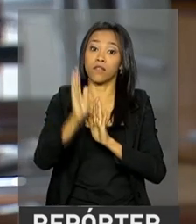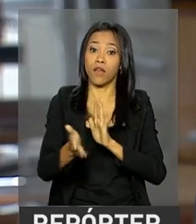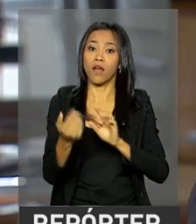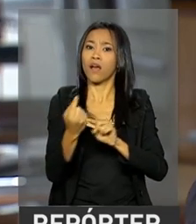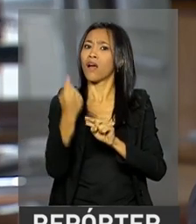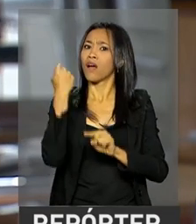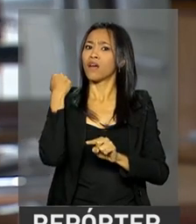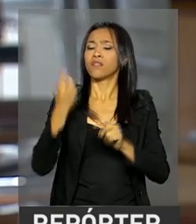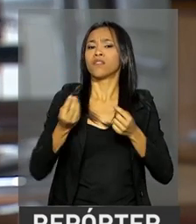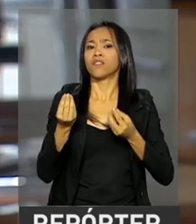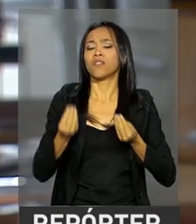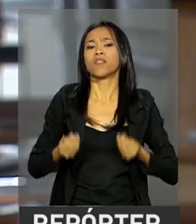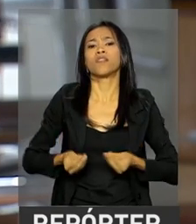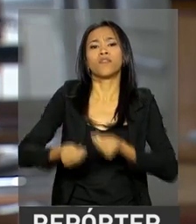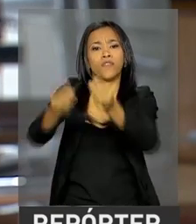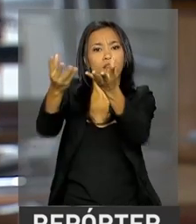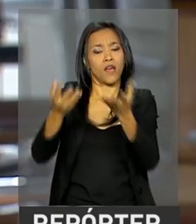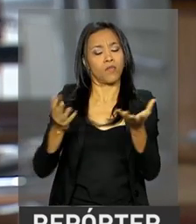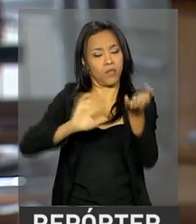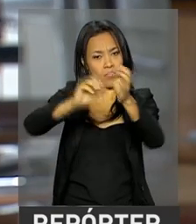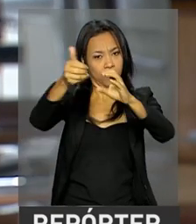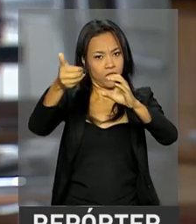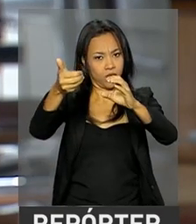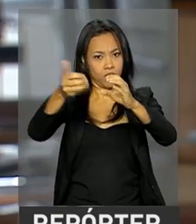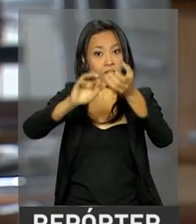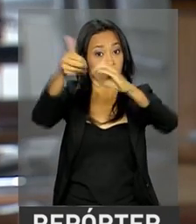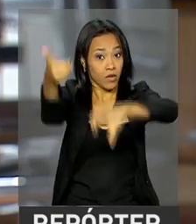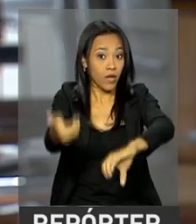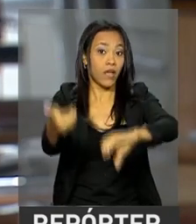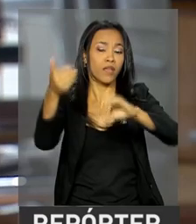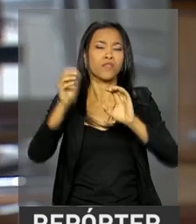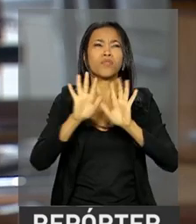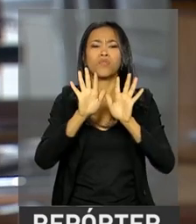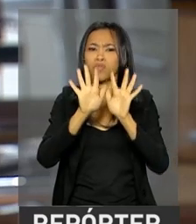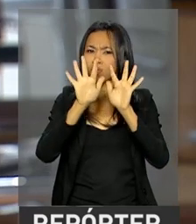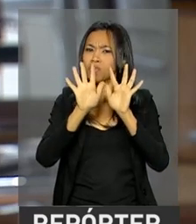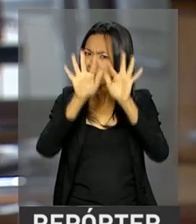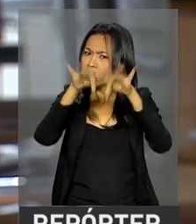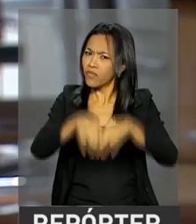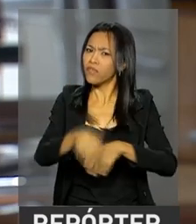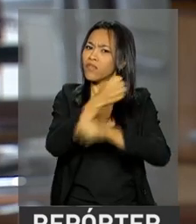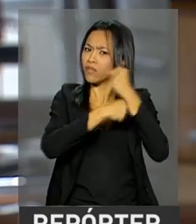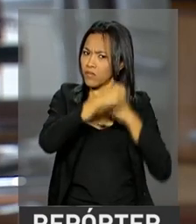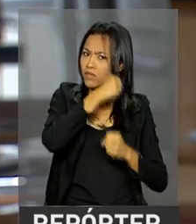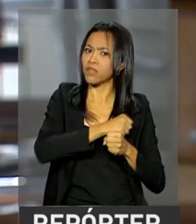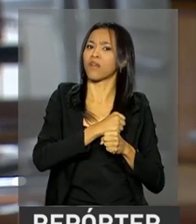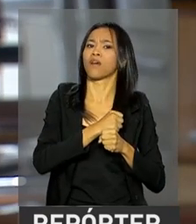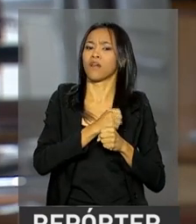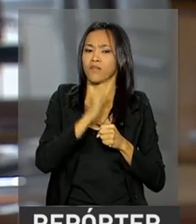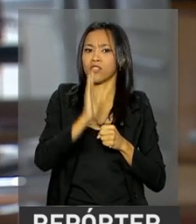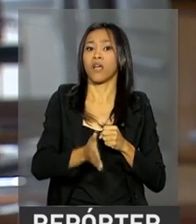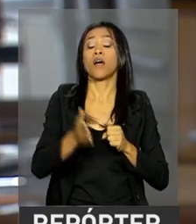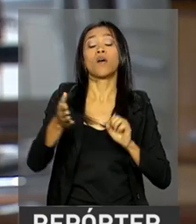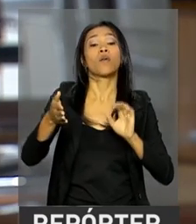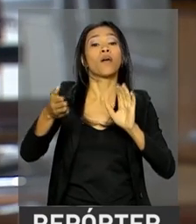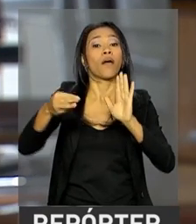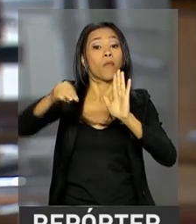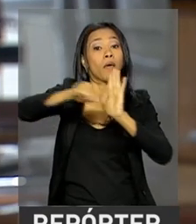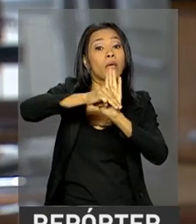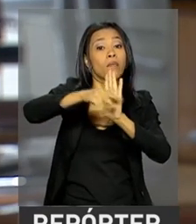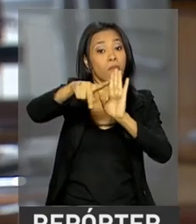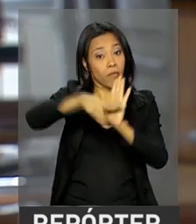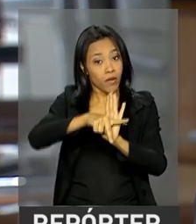sido enviada pelo governo federal ao Congresso Nacional no final do ano passado na forma de medida